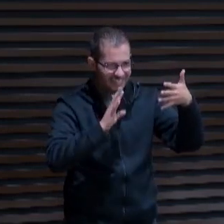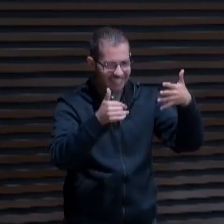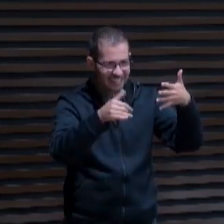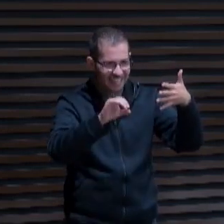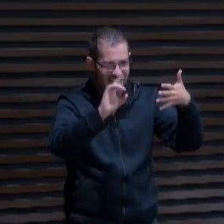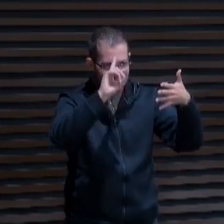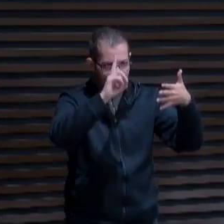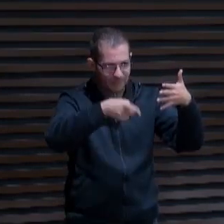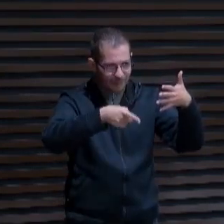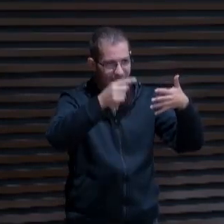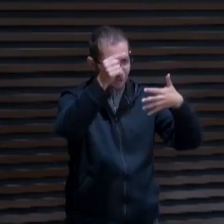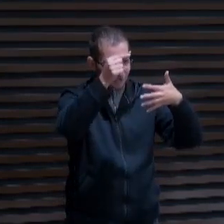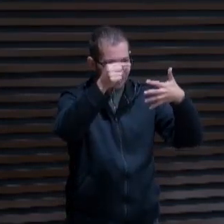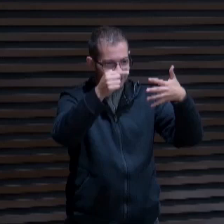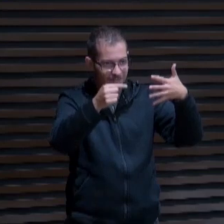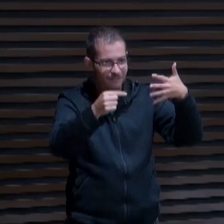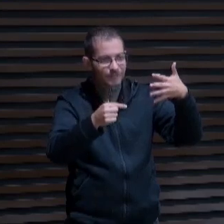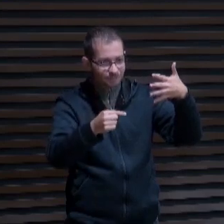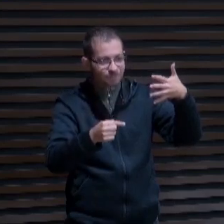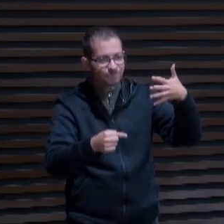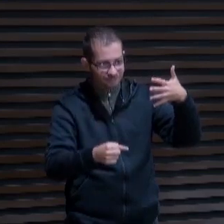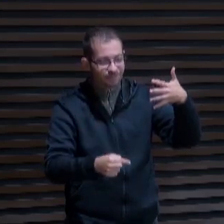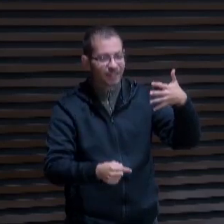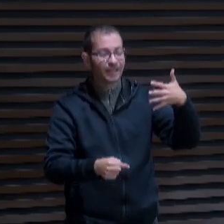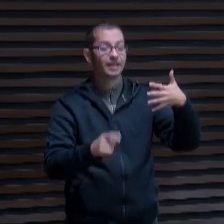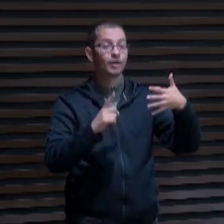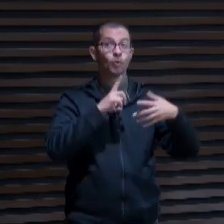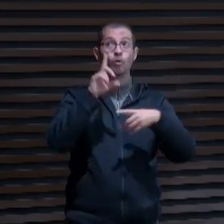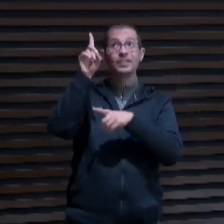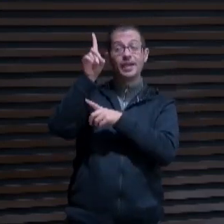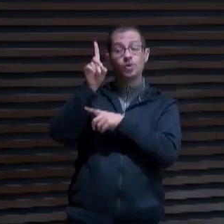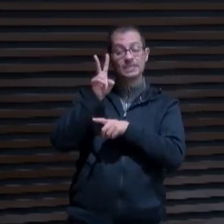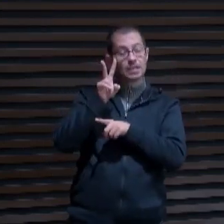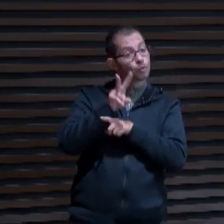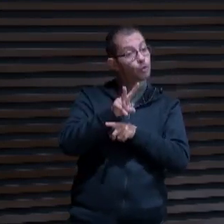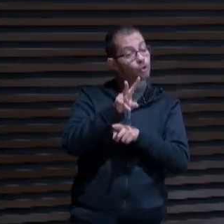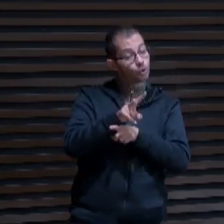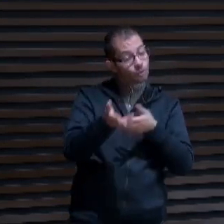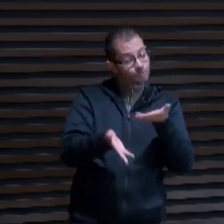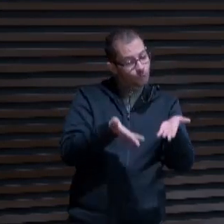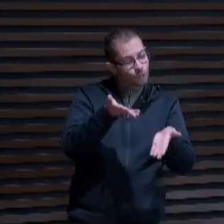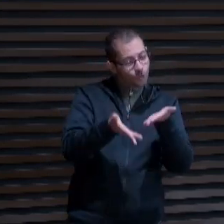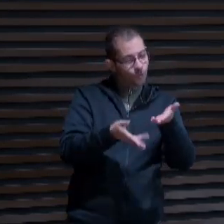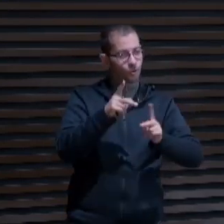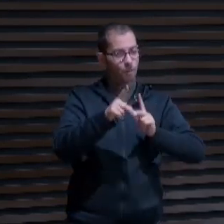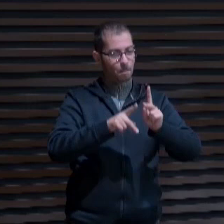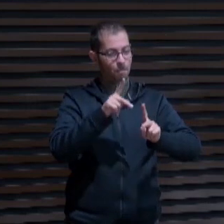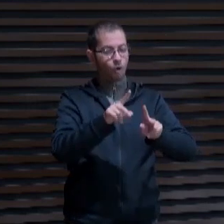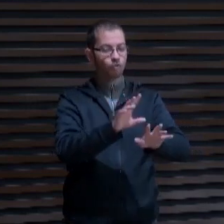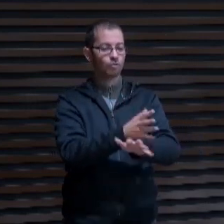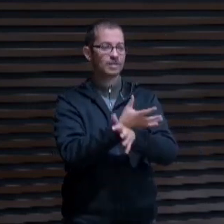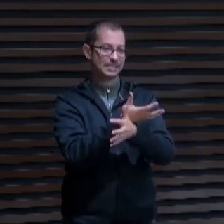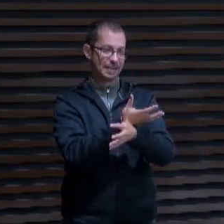amamenta. E Deus, o Jeová, El Shaddai, amamentou este povo no deserto. Deus fez todas as coisas